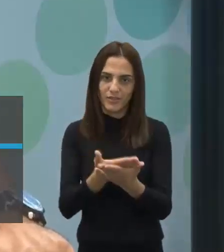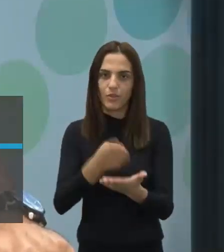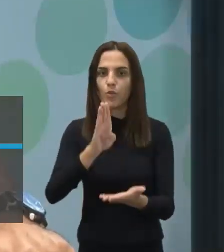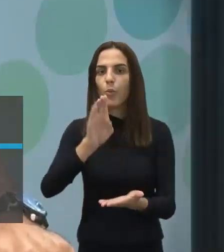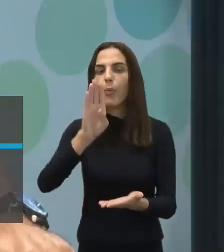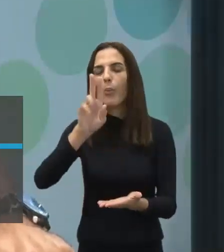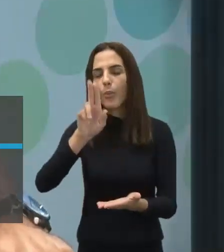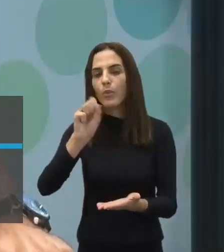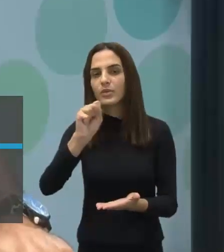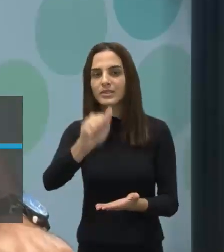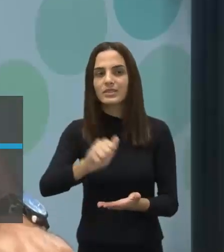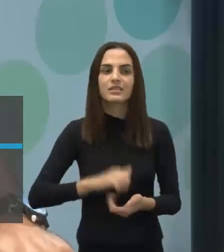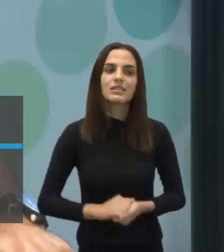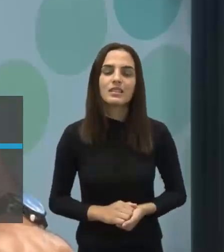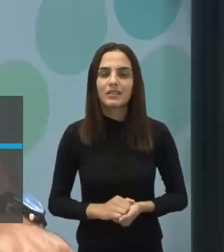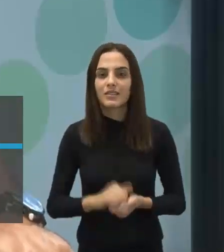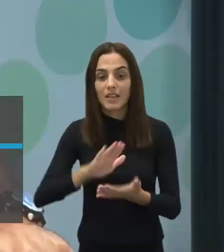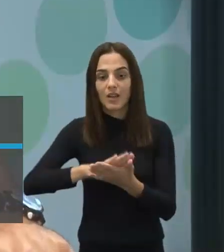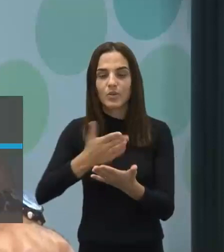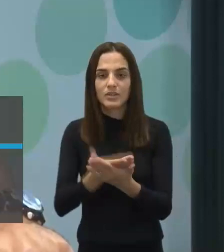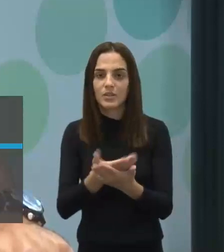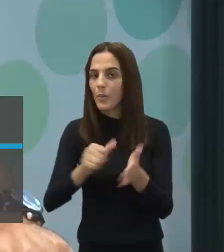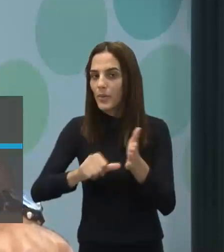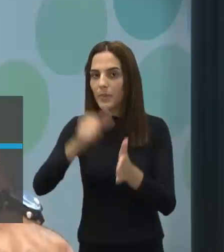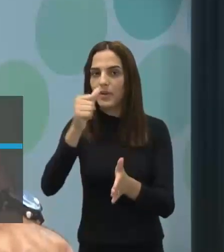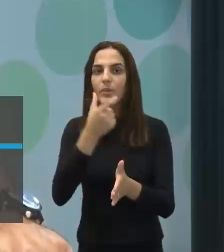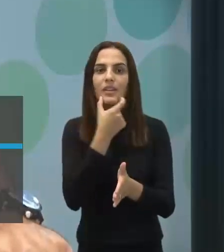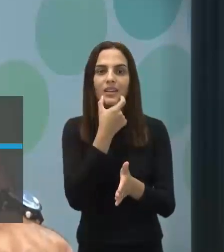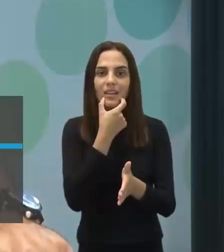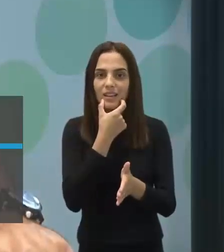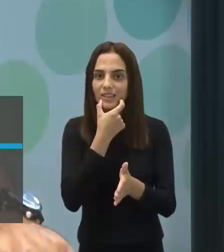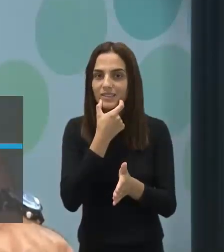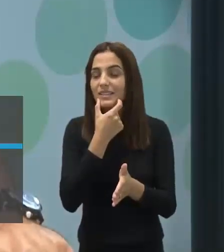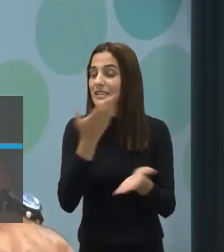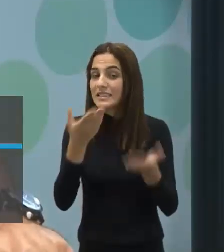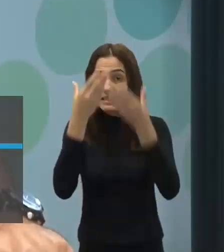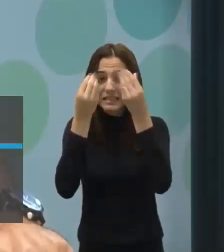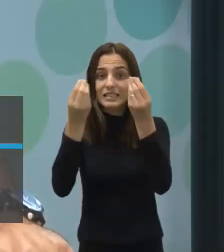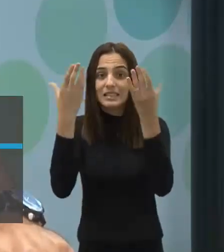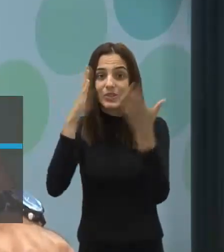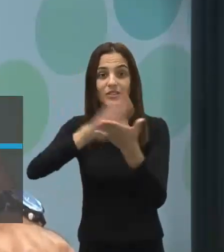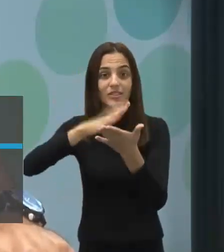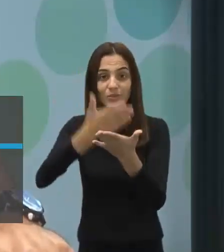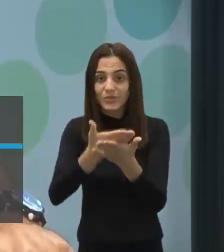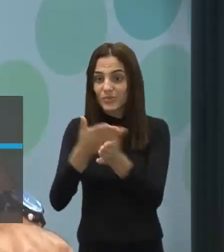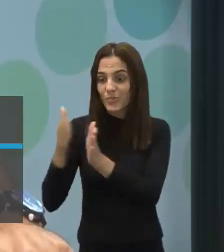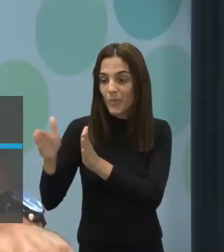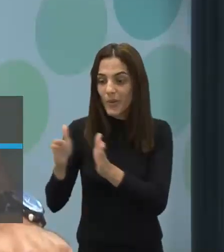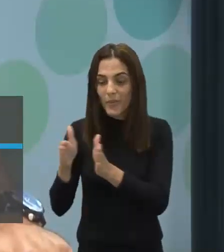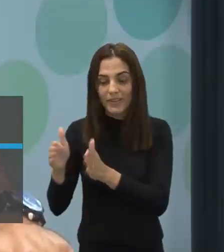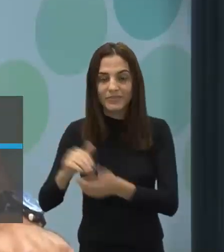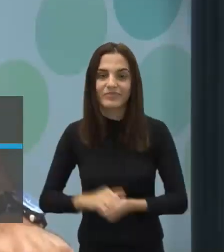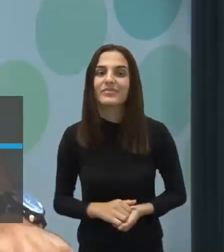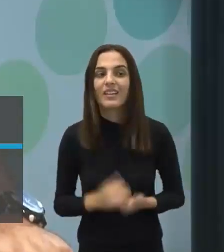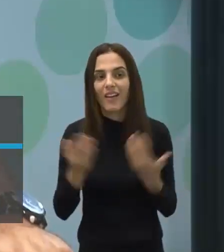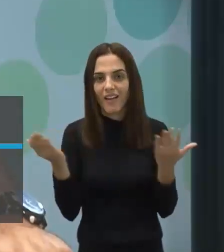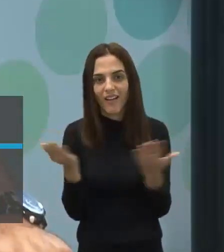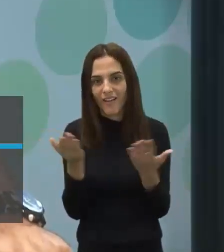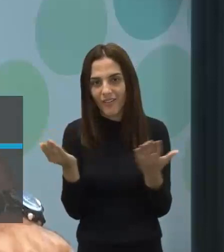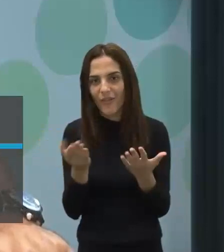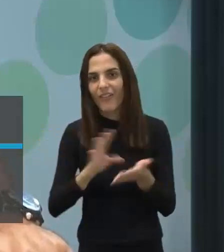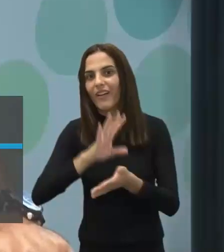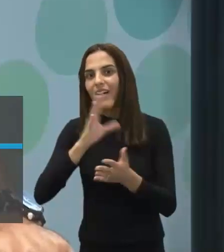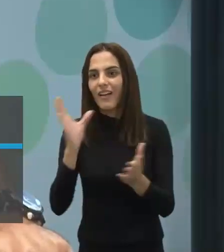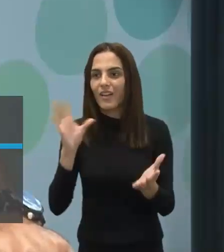que foi traduzido primeiro para o inglês, esqueceu de traduzir uma parte, e agora um cara decidiu traduzir